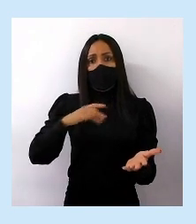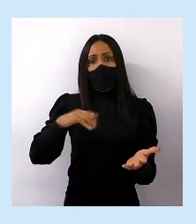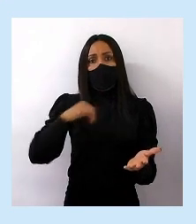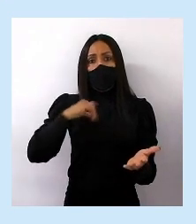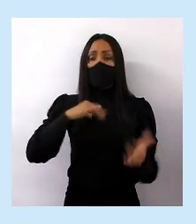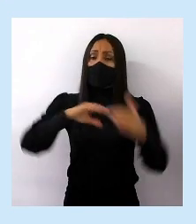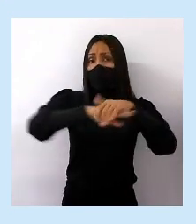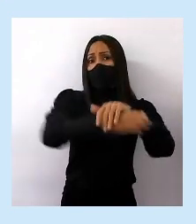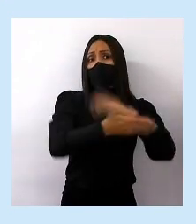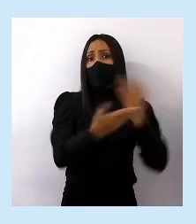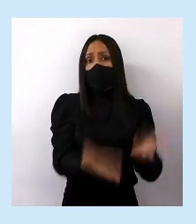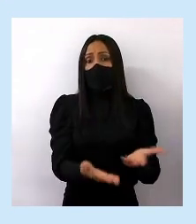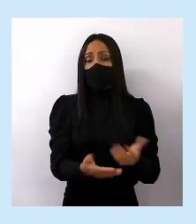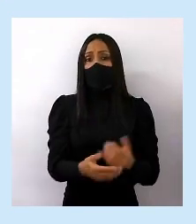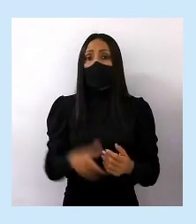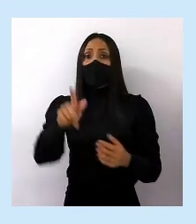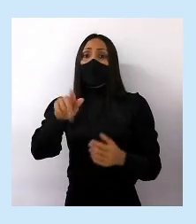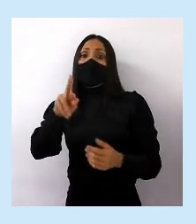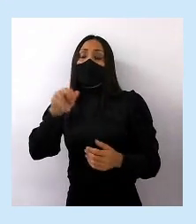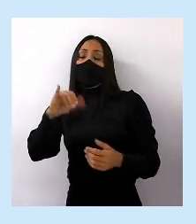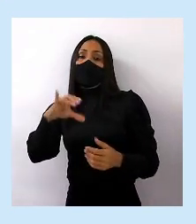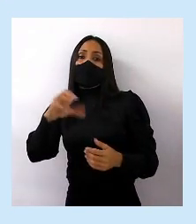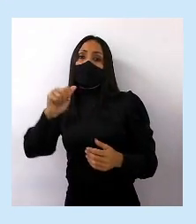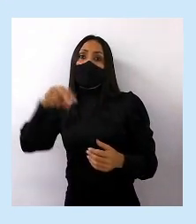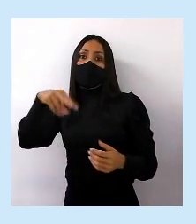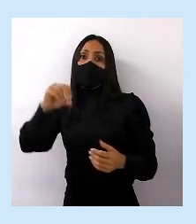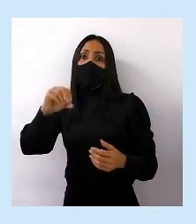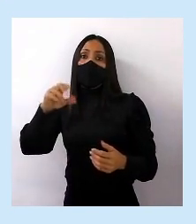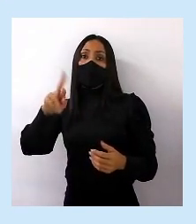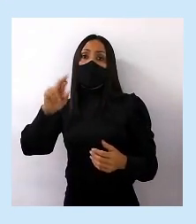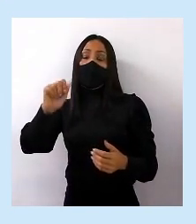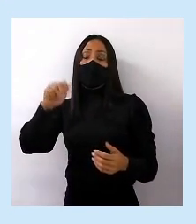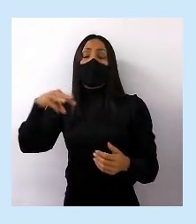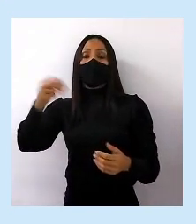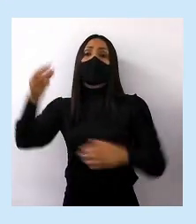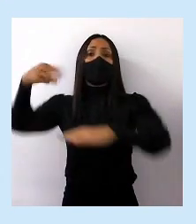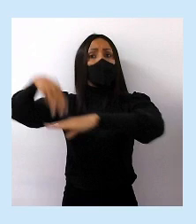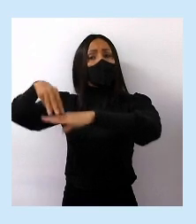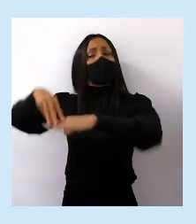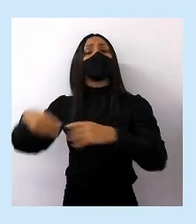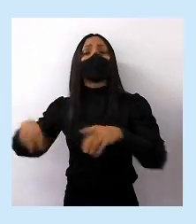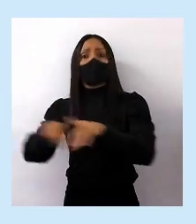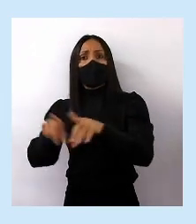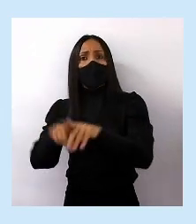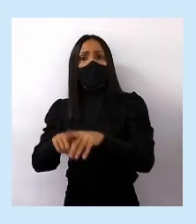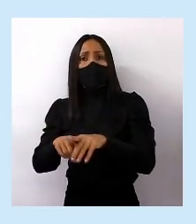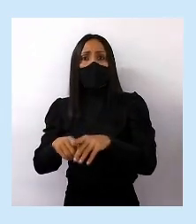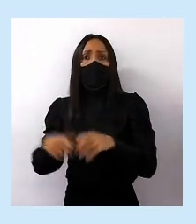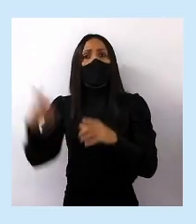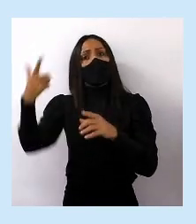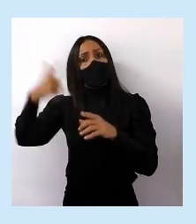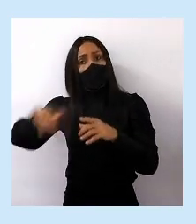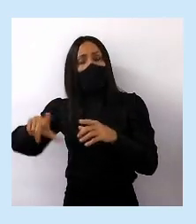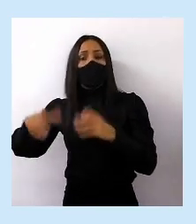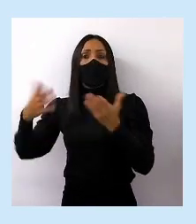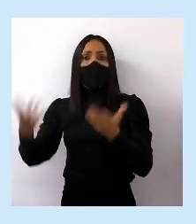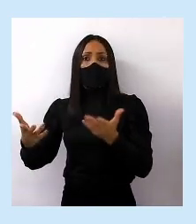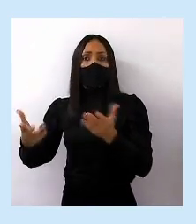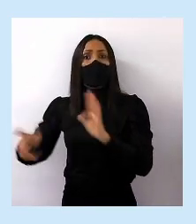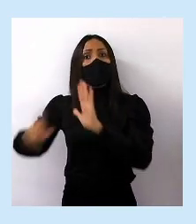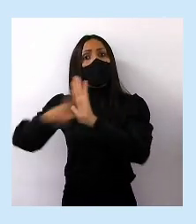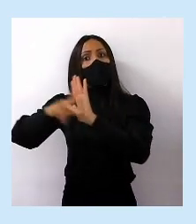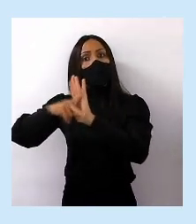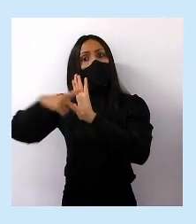estilo. Graciliano Ramos, que também é um poeta modernista, tem outro estilo, ou seja, cada autor tem o